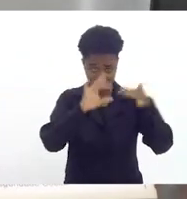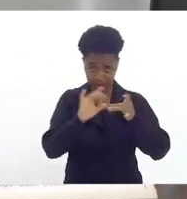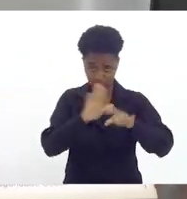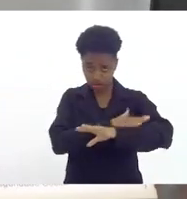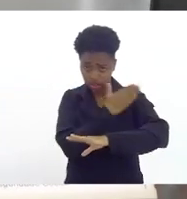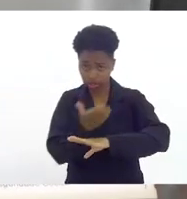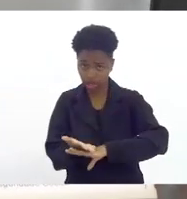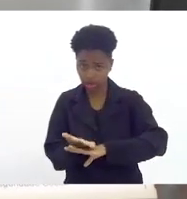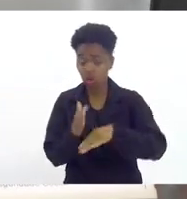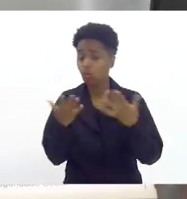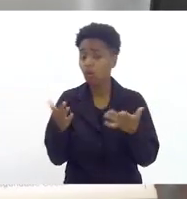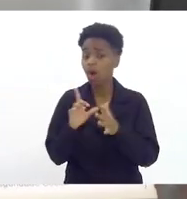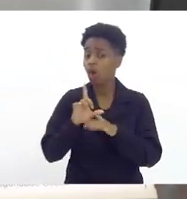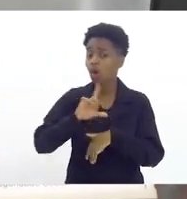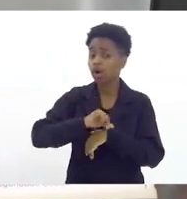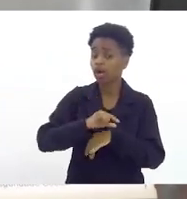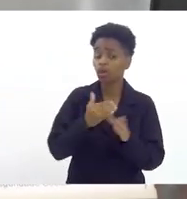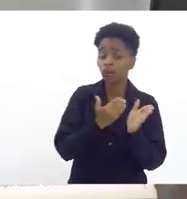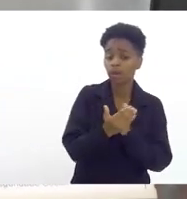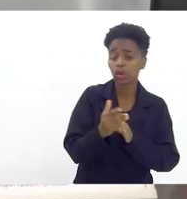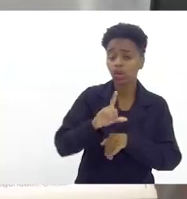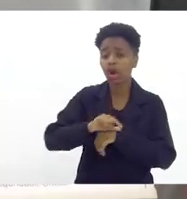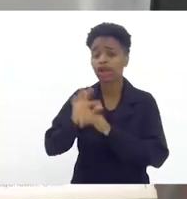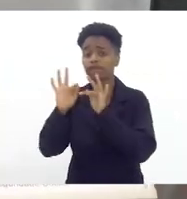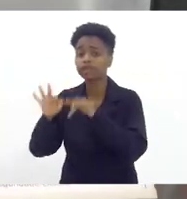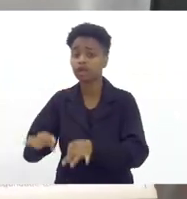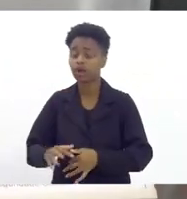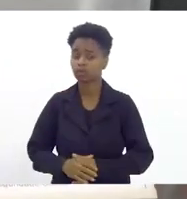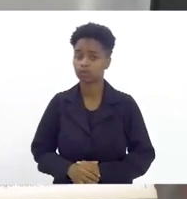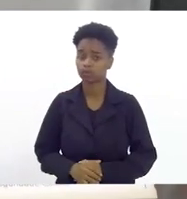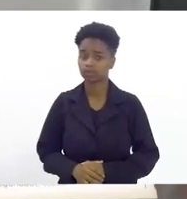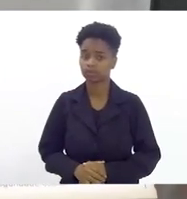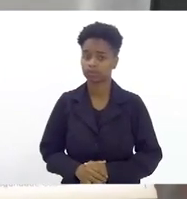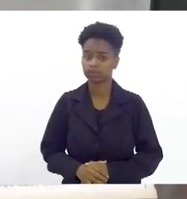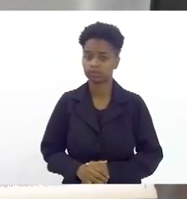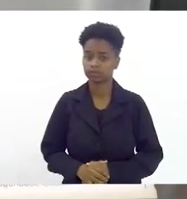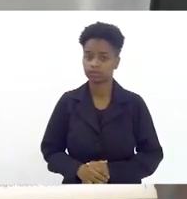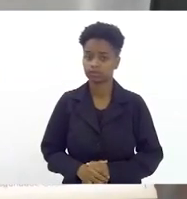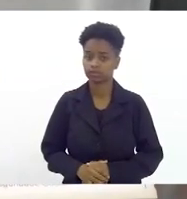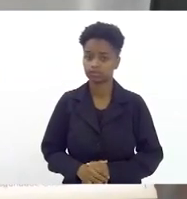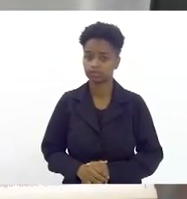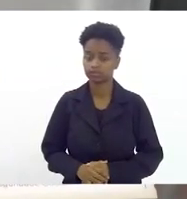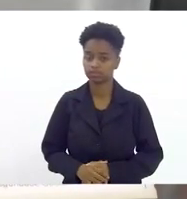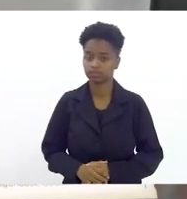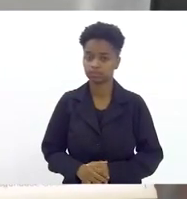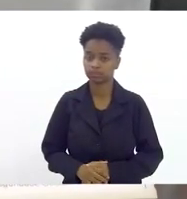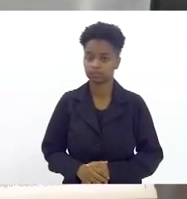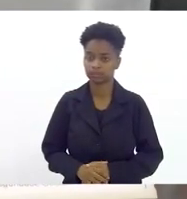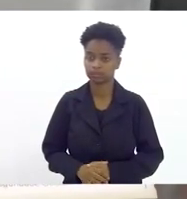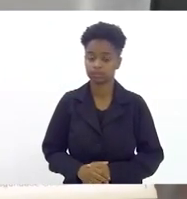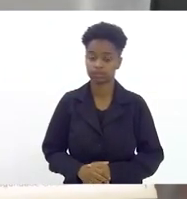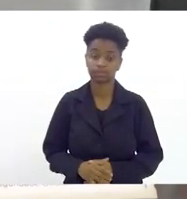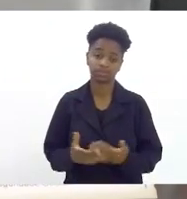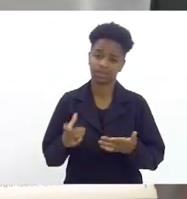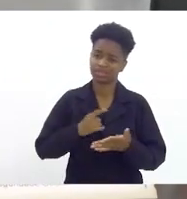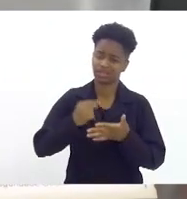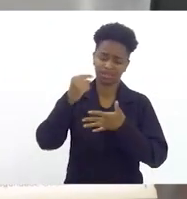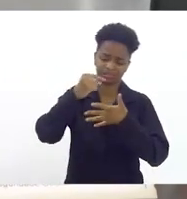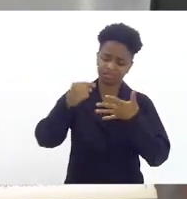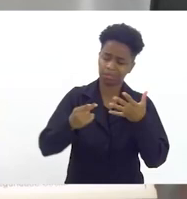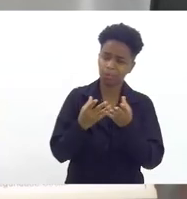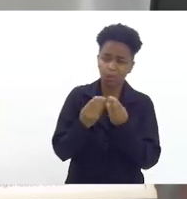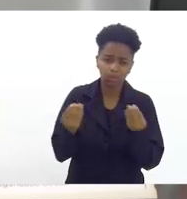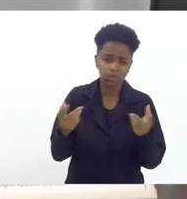Qual é o horário de início e horário de terra também do emprego dessa força de trabalho enfim são muitas